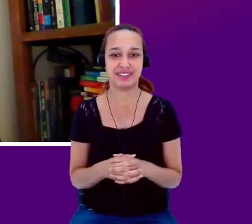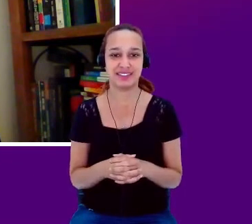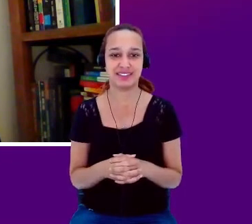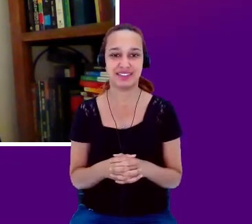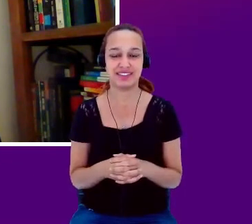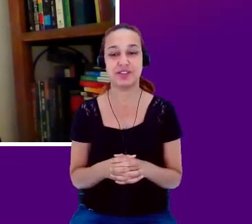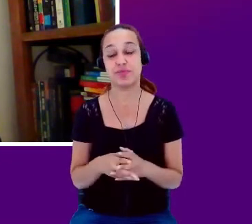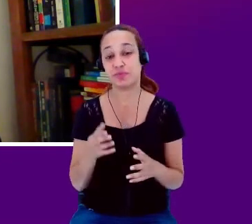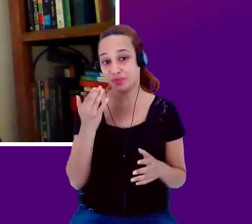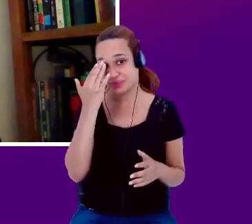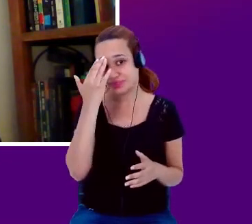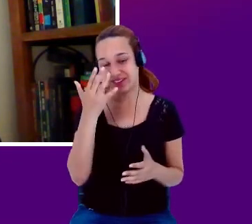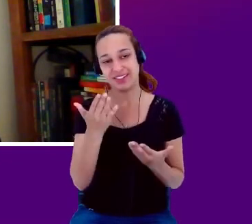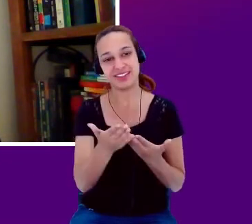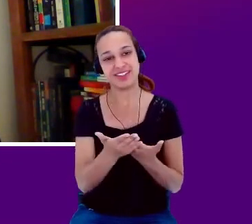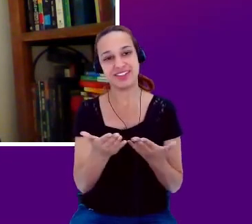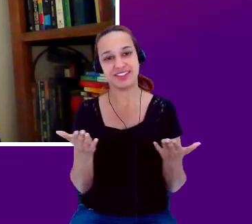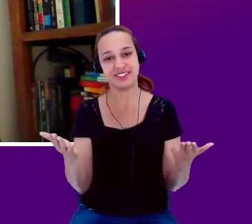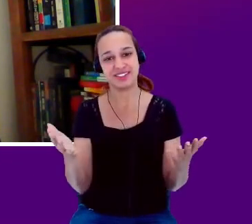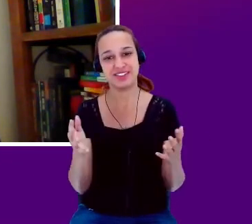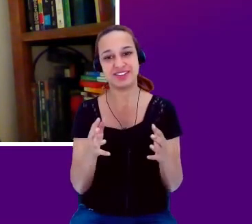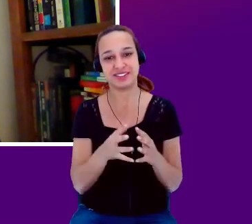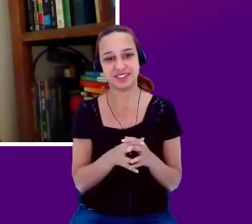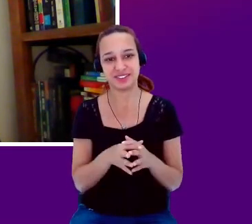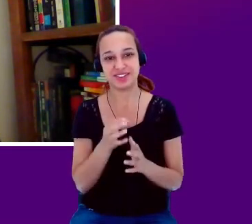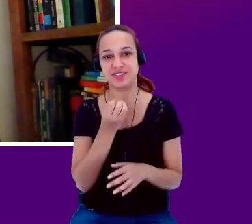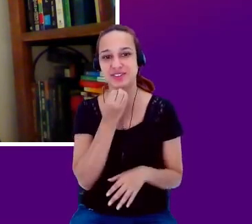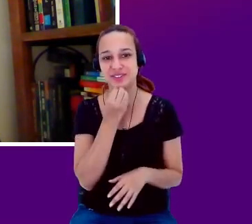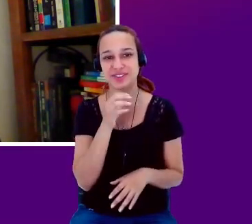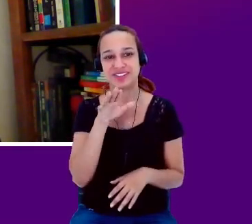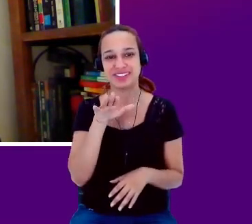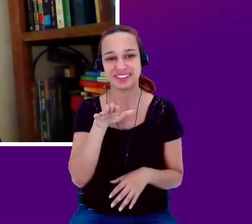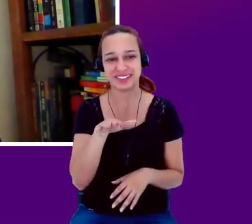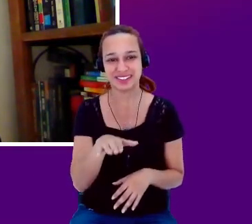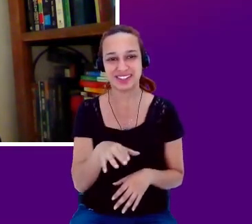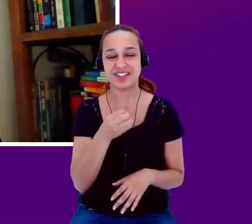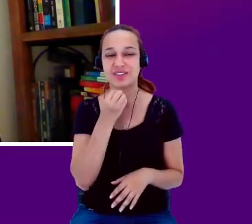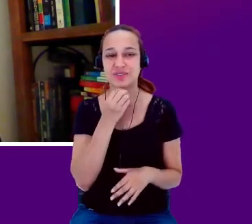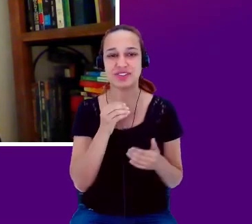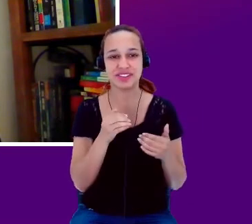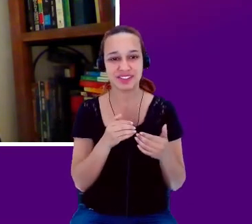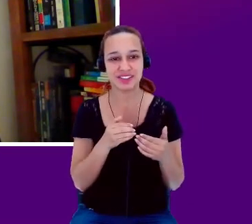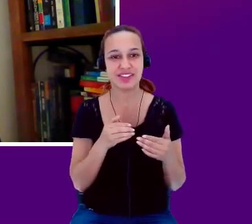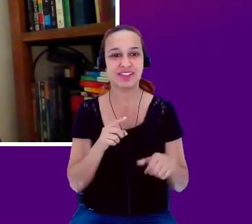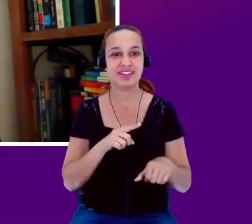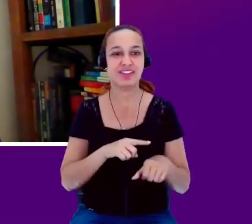Muito obrigada a todos, uma boa tarde, um bom início de